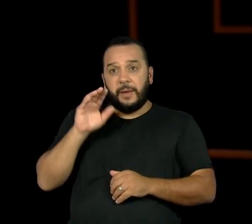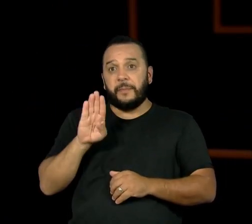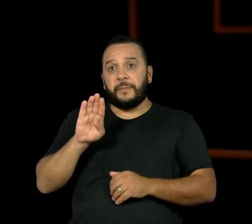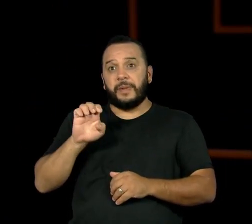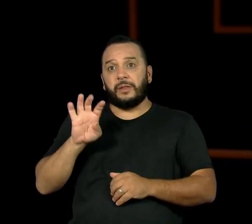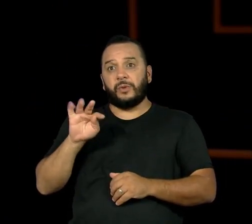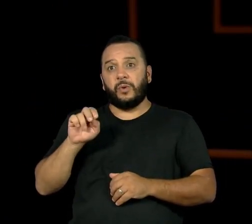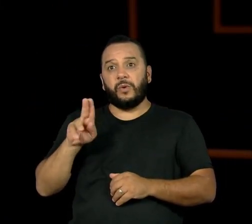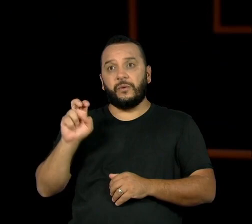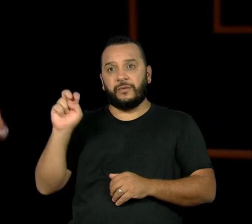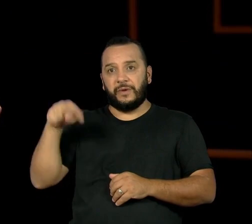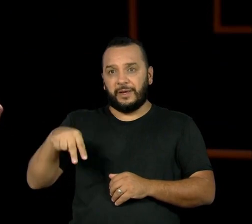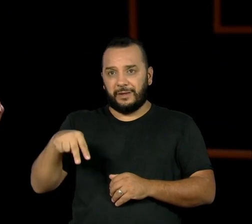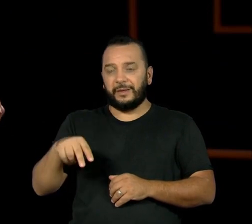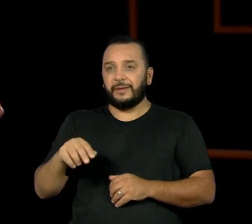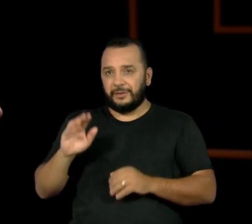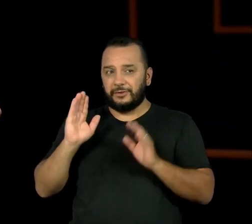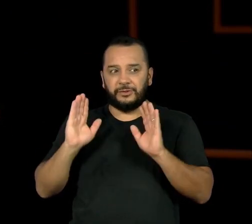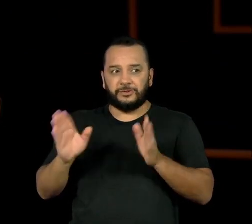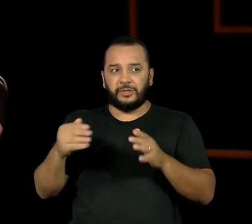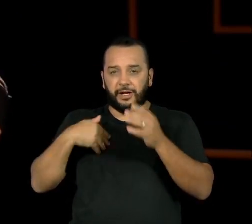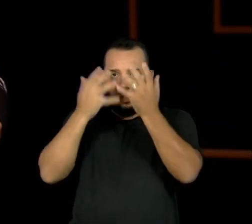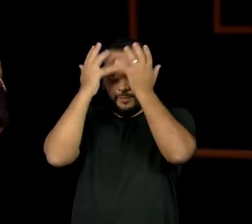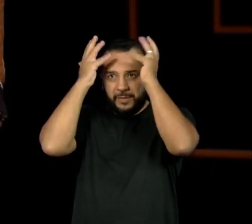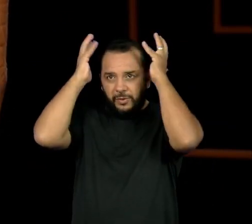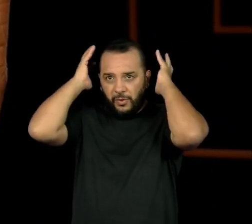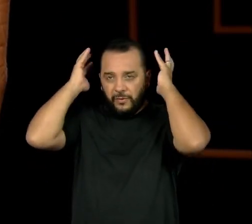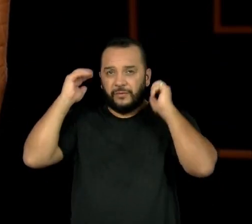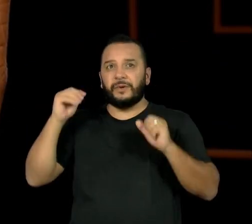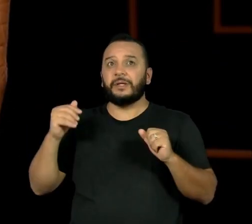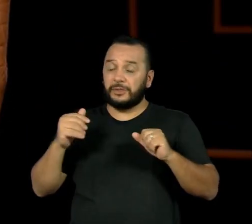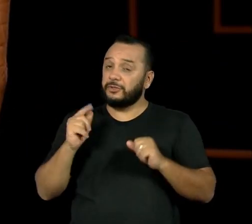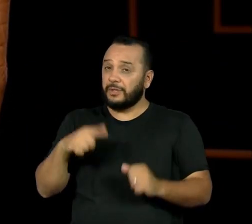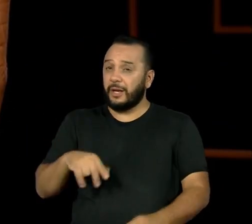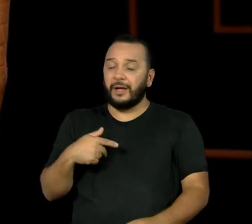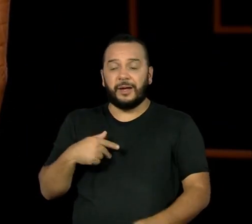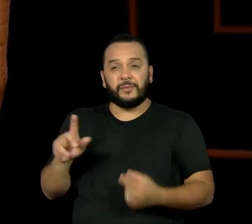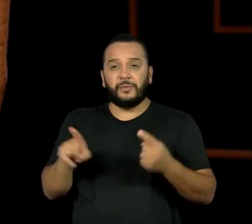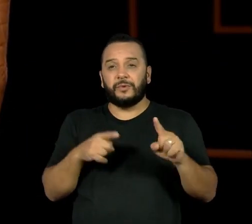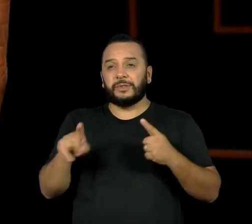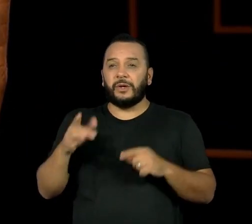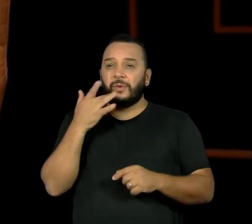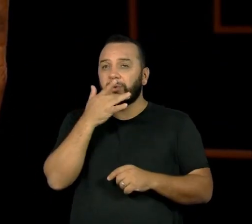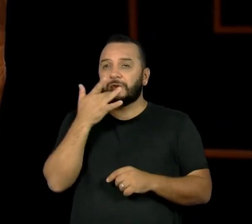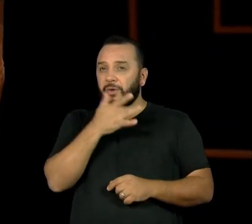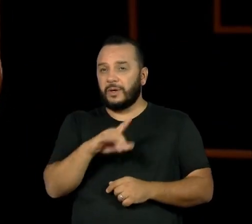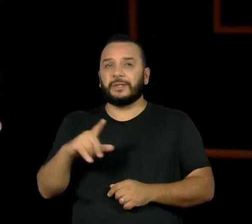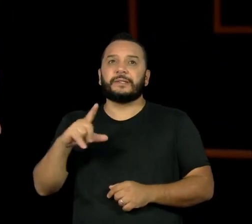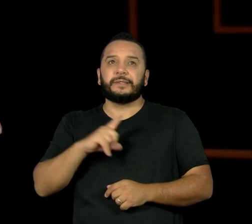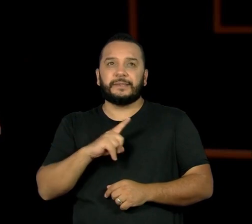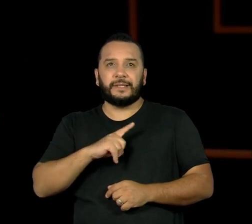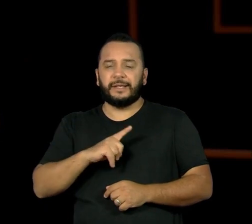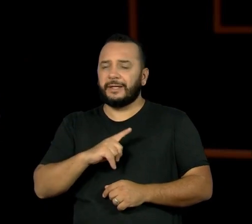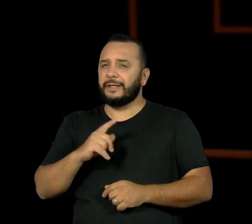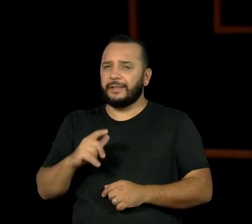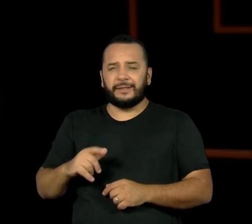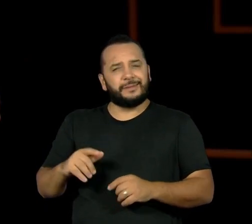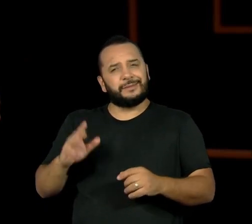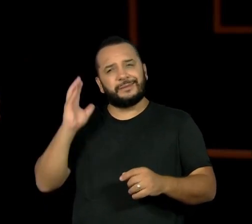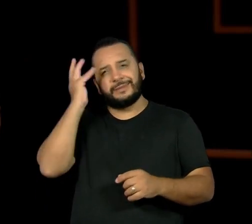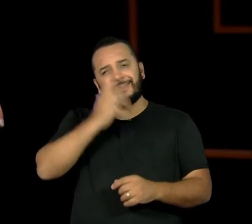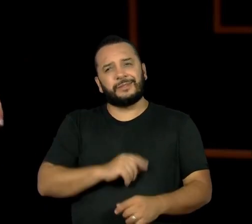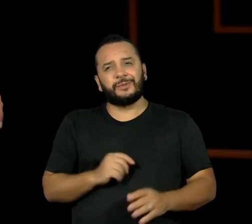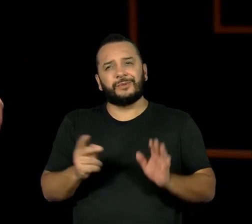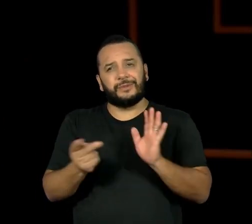Botar o Beethoven aqui na pista e tal. Mas é uma coisa gostosa, já aconteceram algumas outras pessoas colocar clássicos, fica lindo demais. E